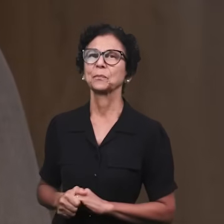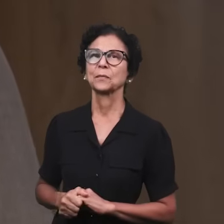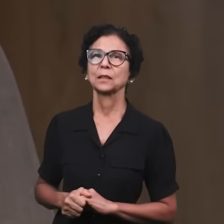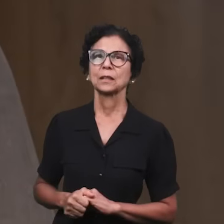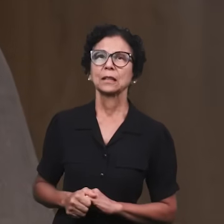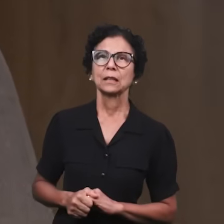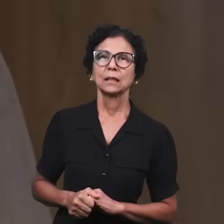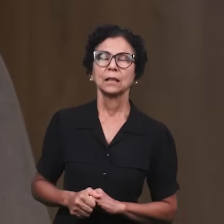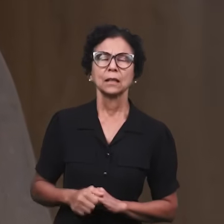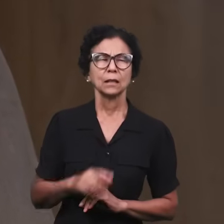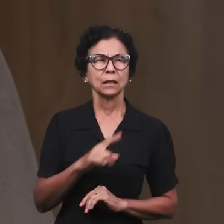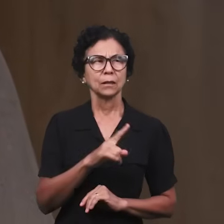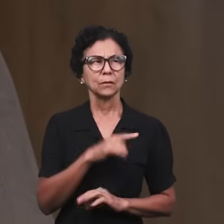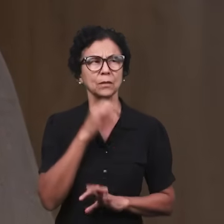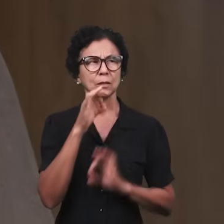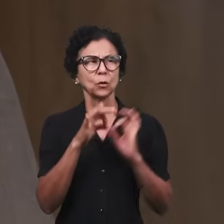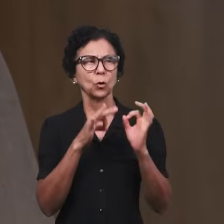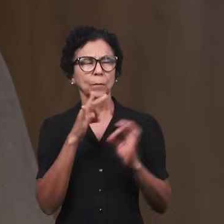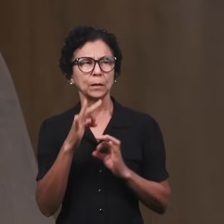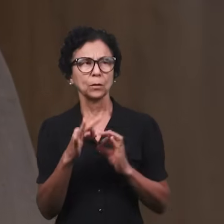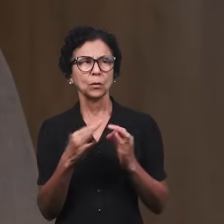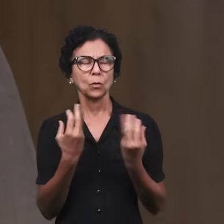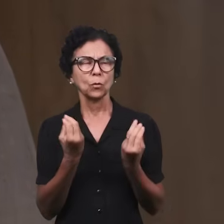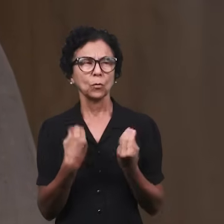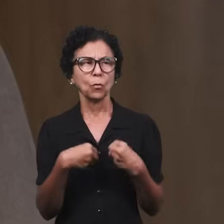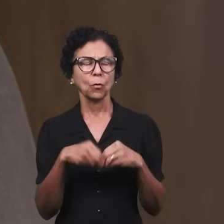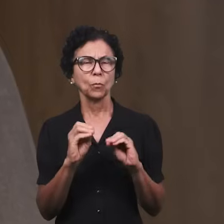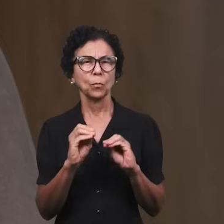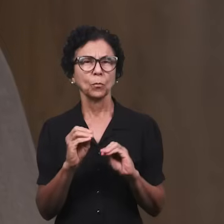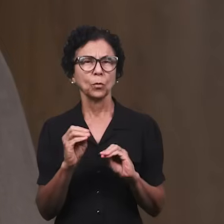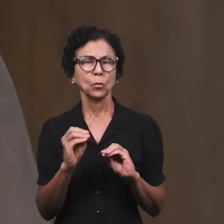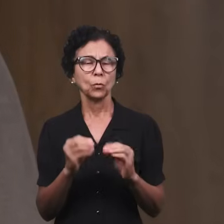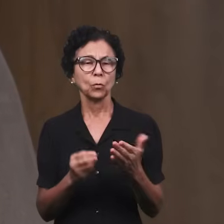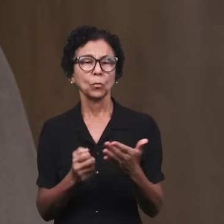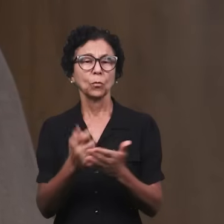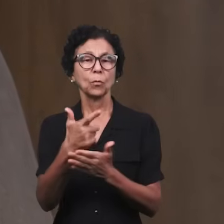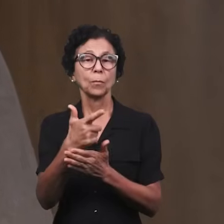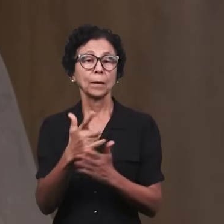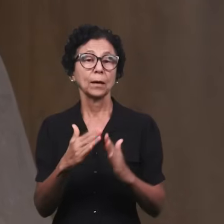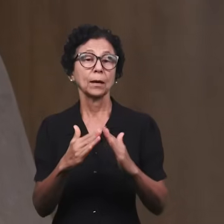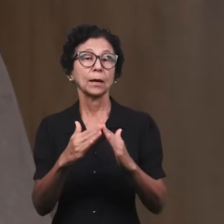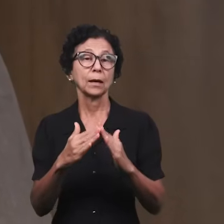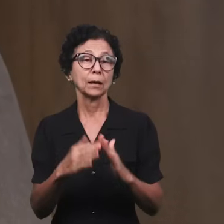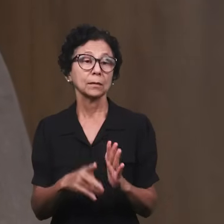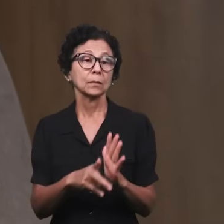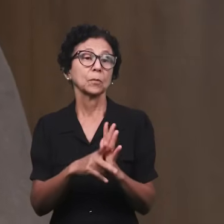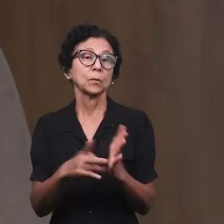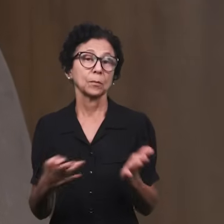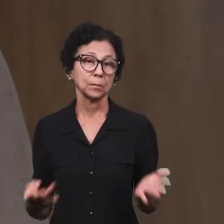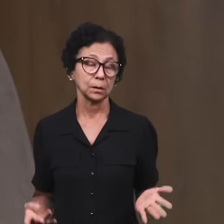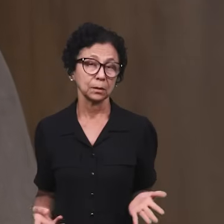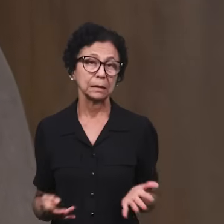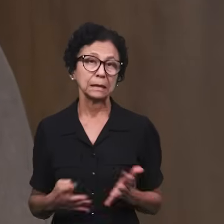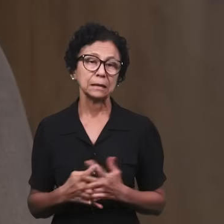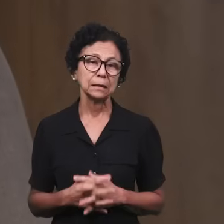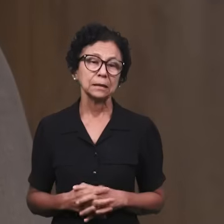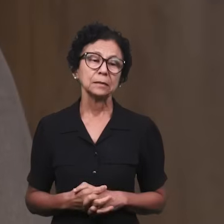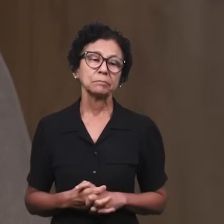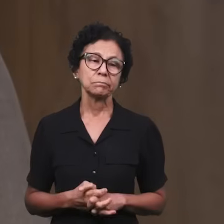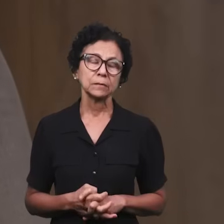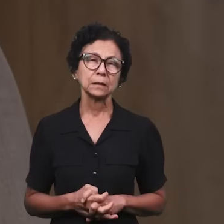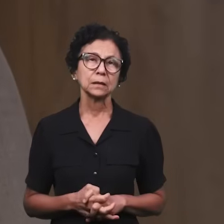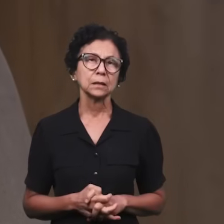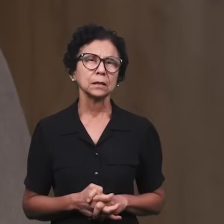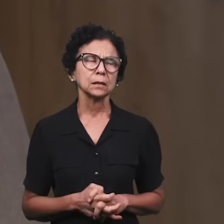o pastor mencionou as formas de aquisição de um imóvel e a minha dúvida ela paira justamente sobre essa questão. Qual seria a forma